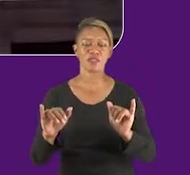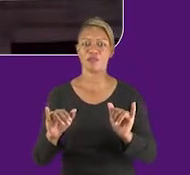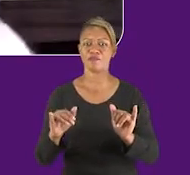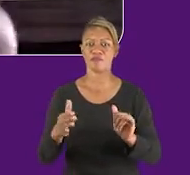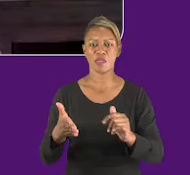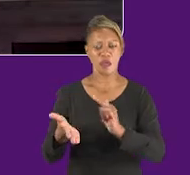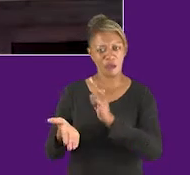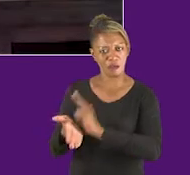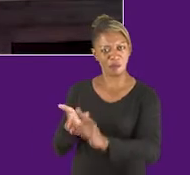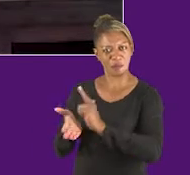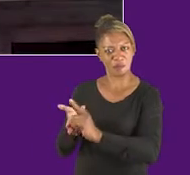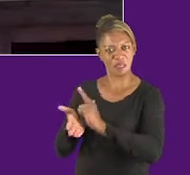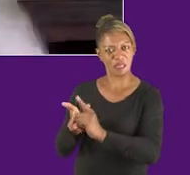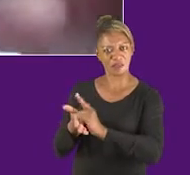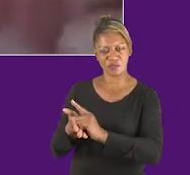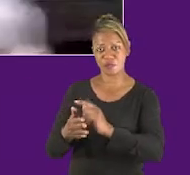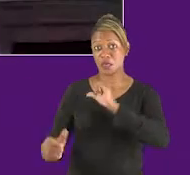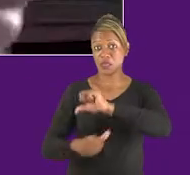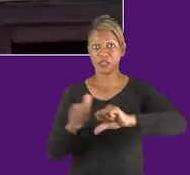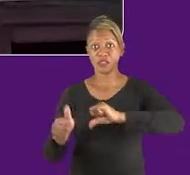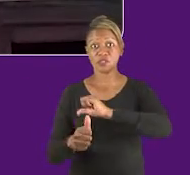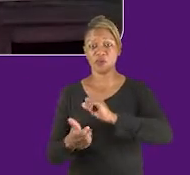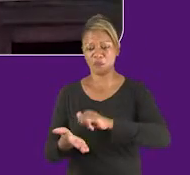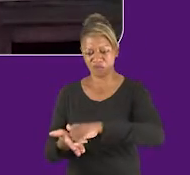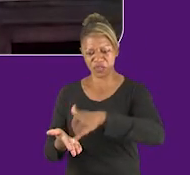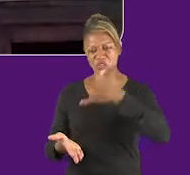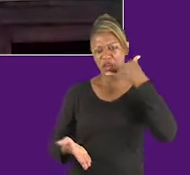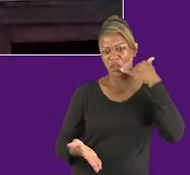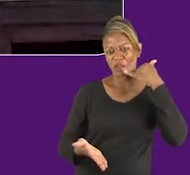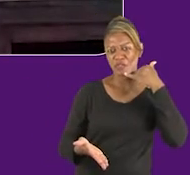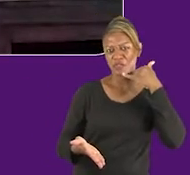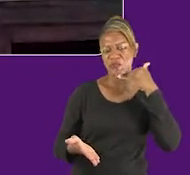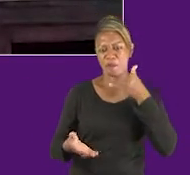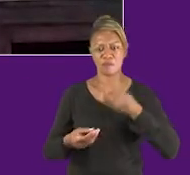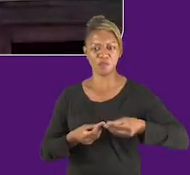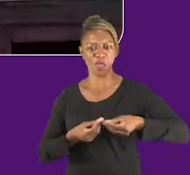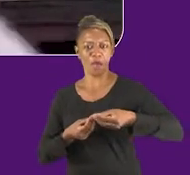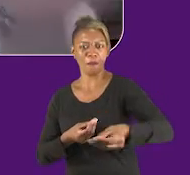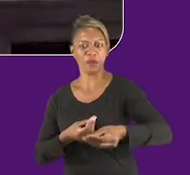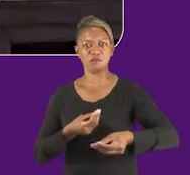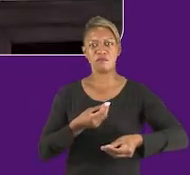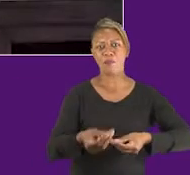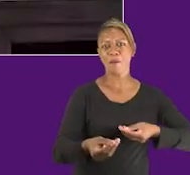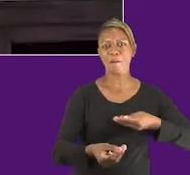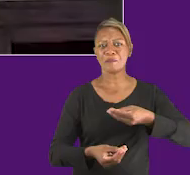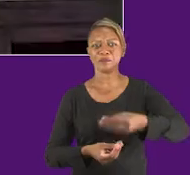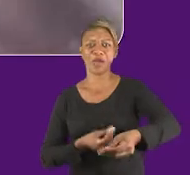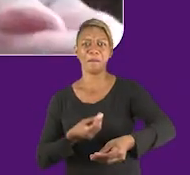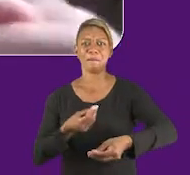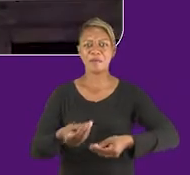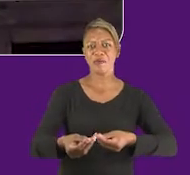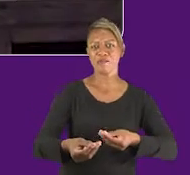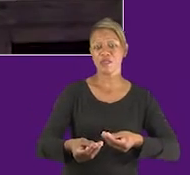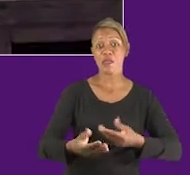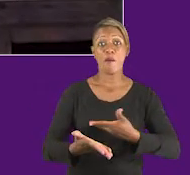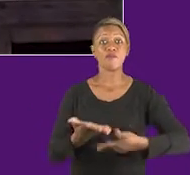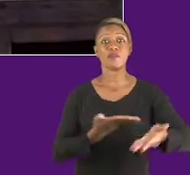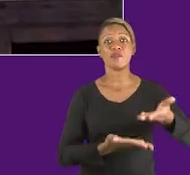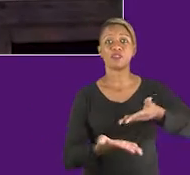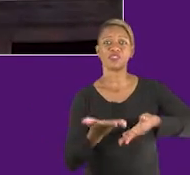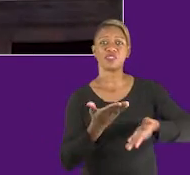uma cartolina dizer que aquilo um smartphone ir para rua e trocando esses pedaços né do dessa tela de papelão na rua